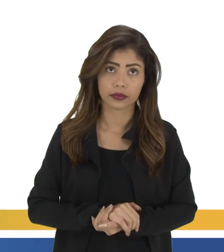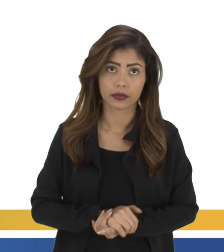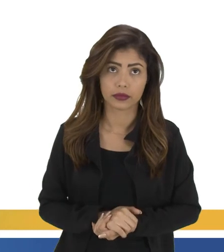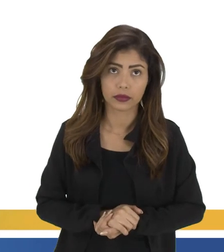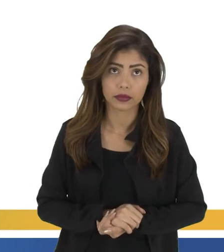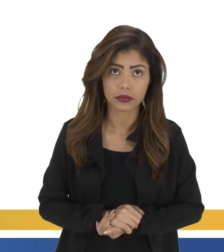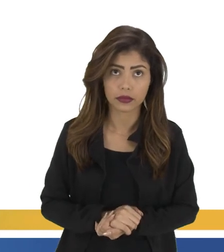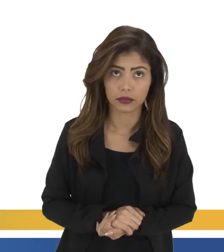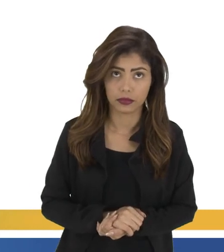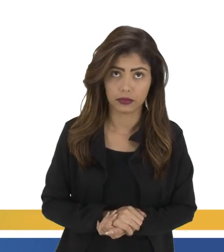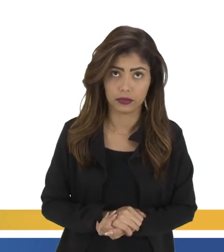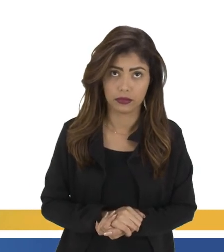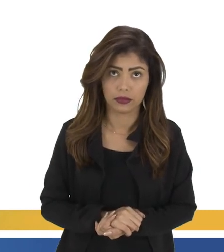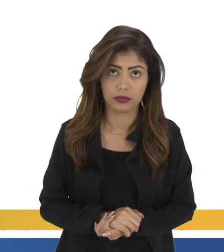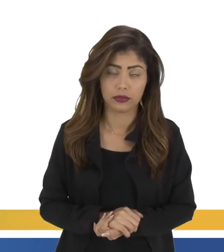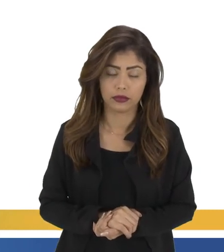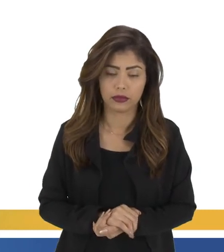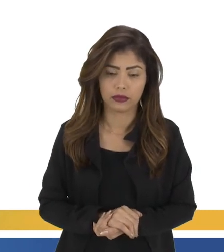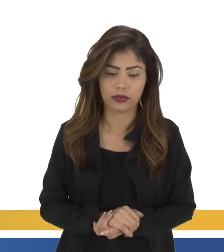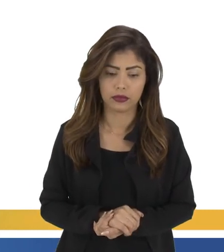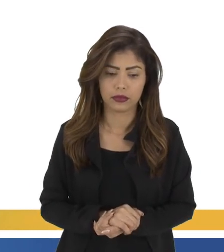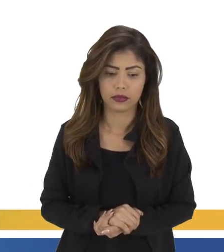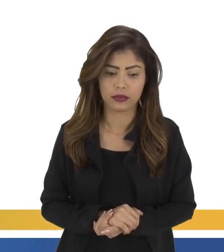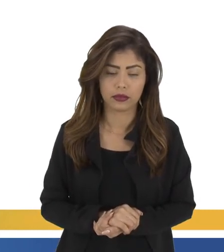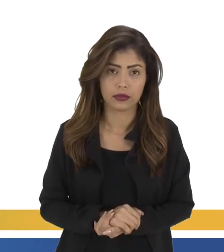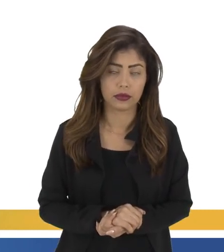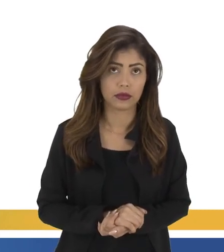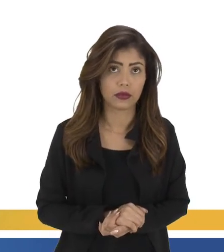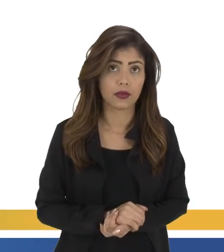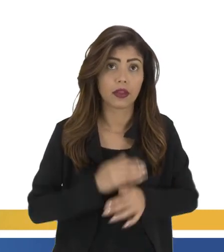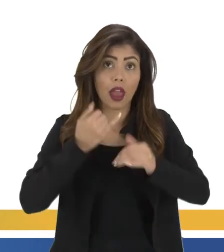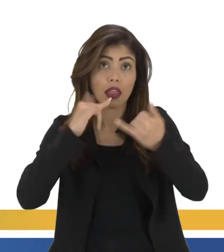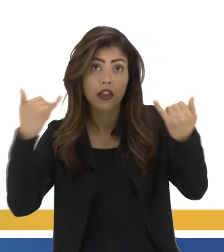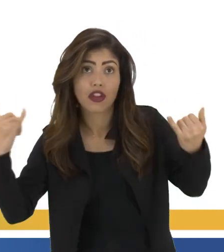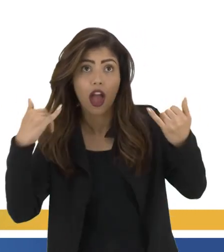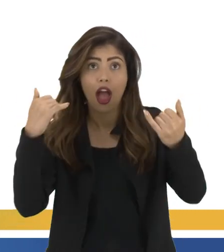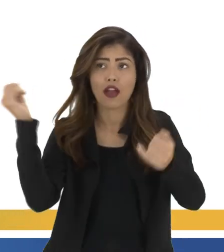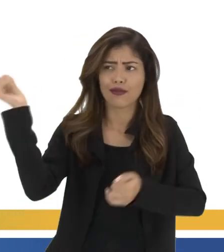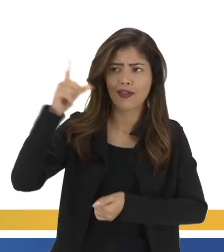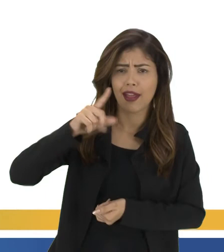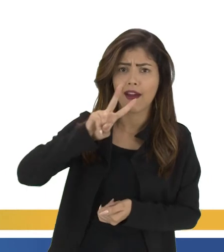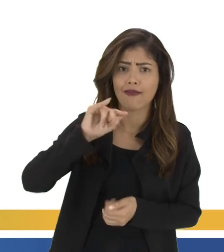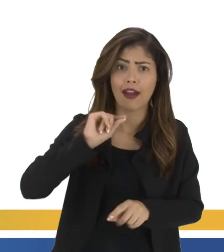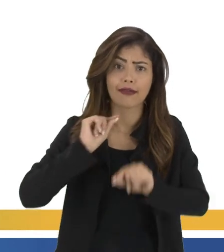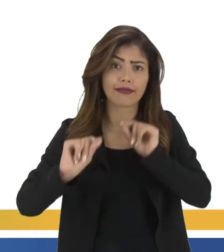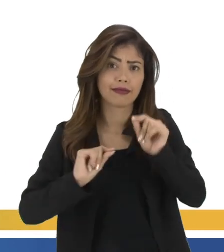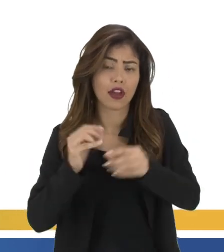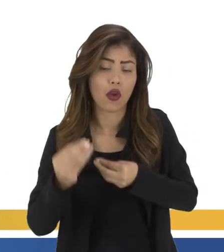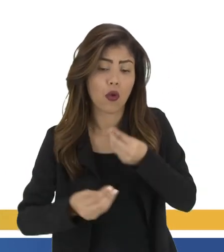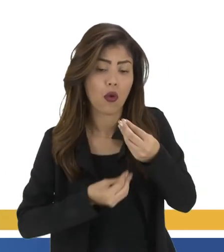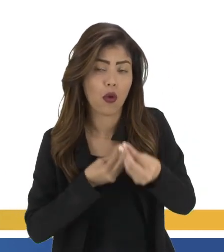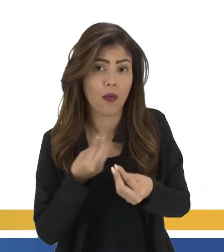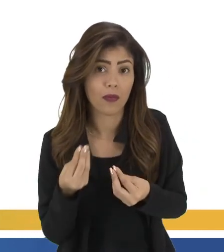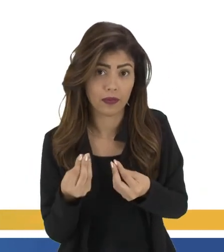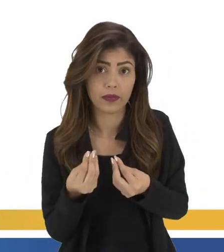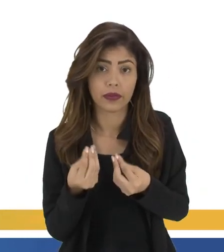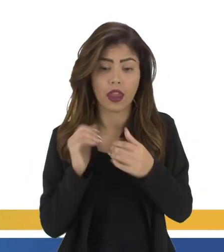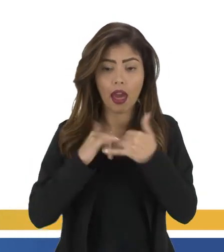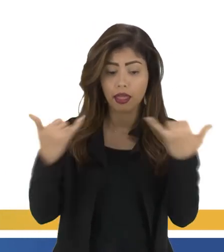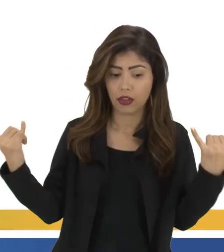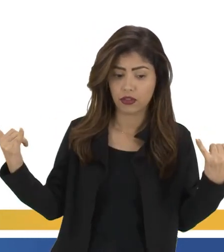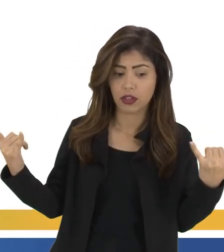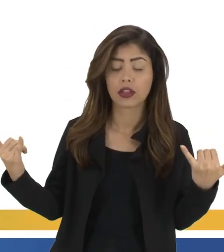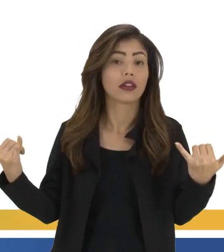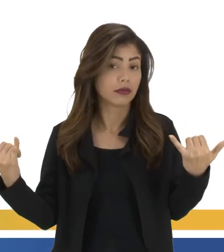energy will be an alternative kind of energy. A energia solar será uma forma, um tipo de